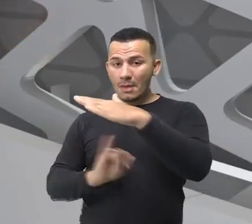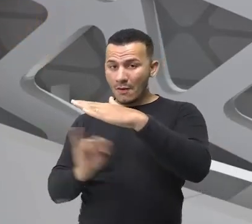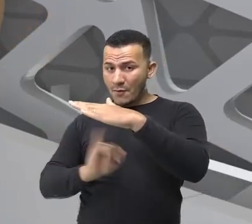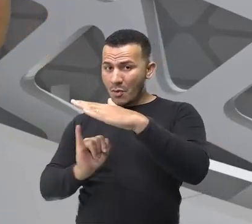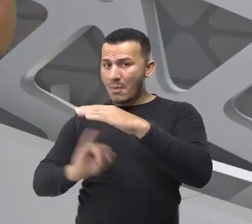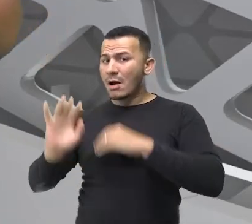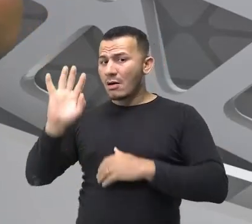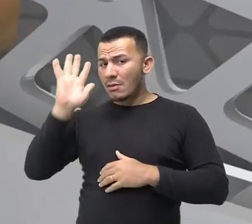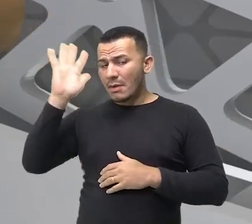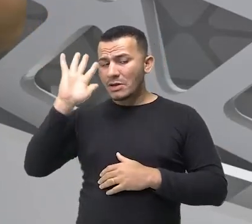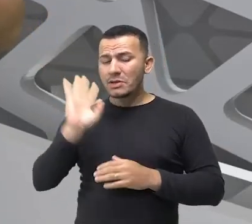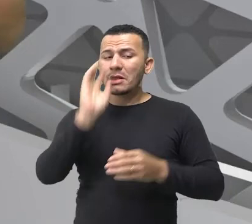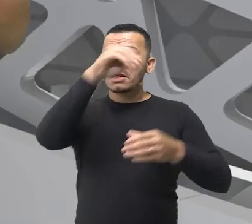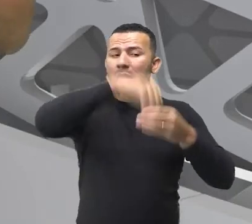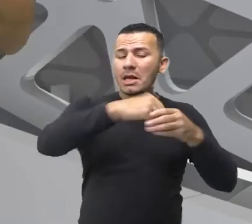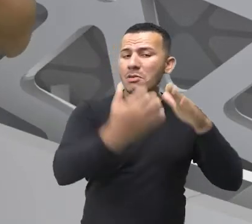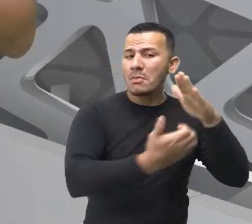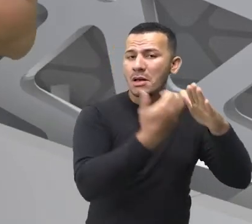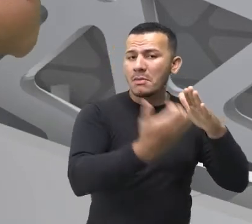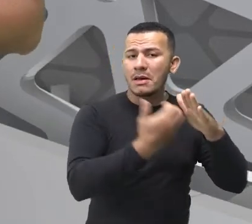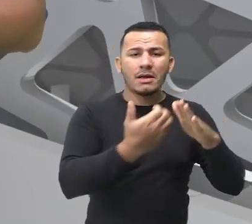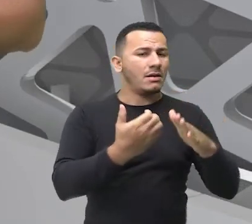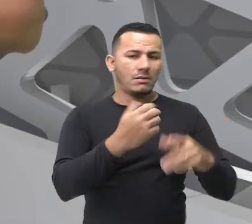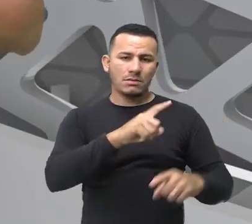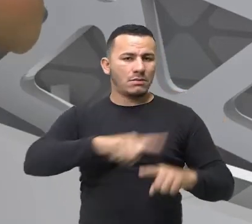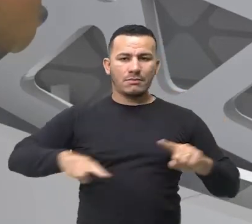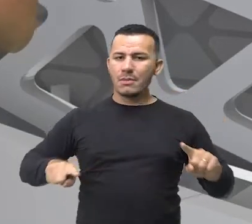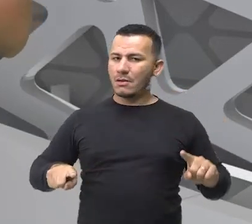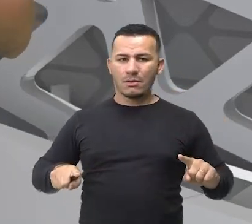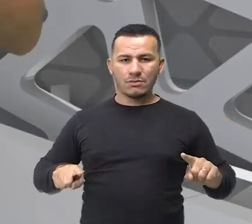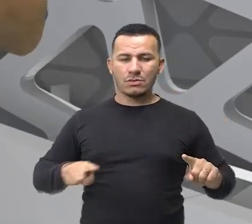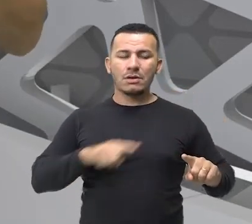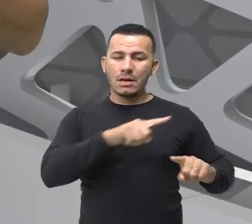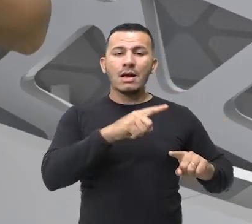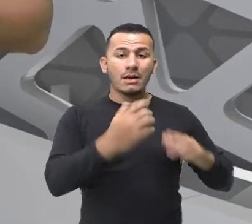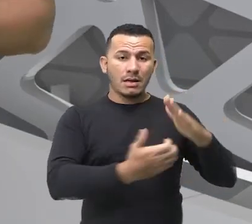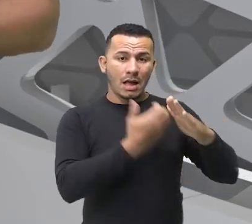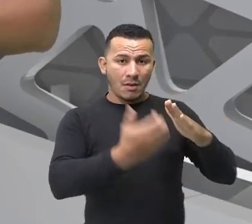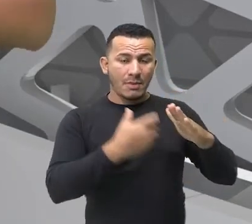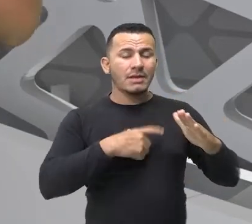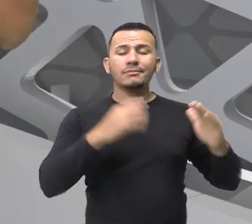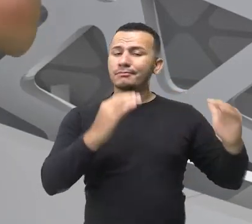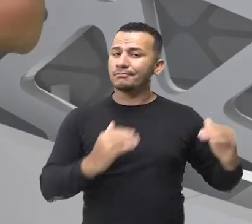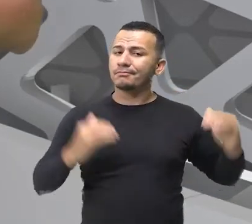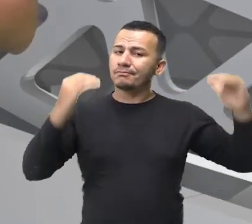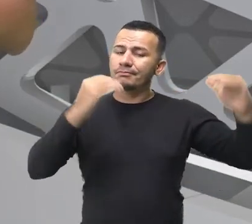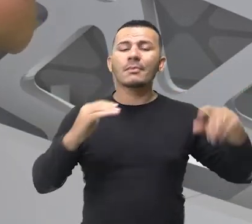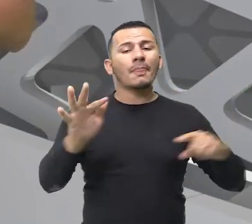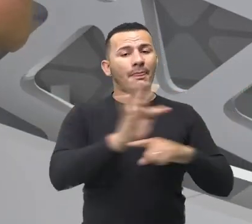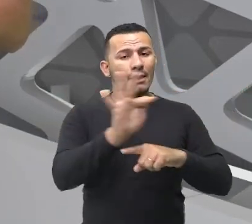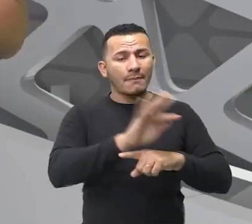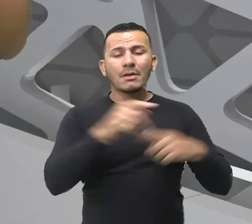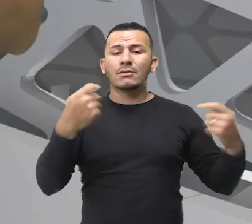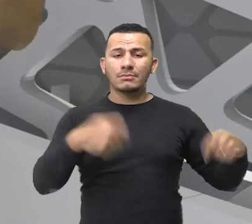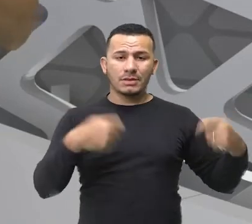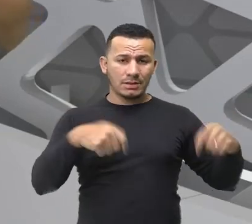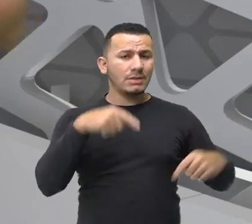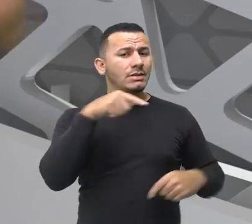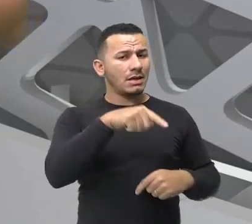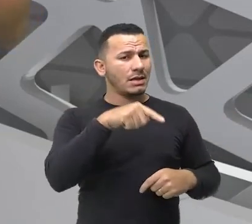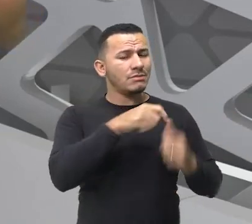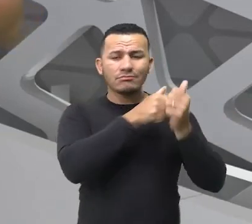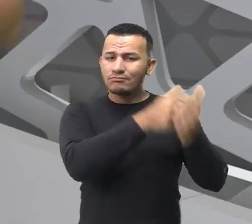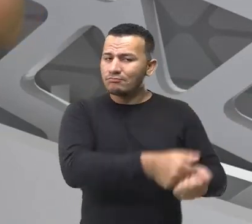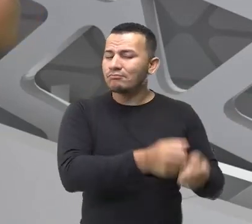ser levada para o ambiente formais como os das empresas aquelas que têm relações comerciais nesses ambientes